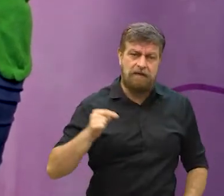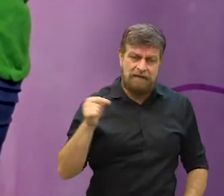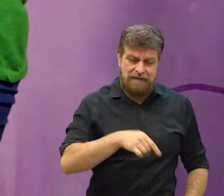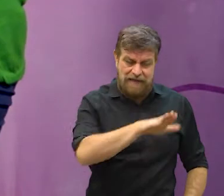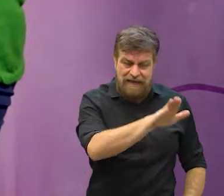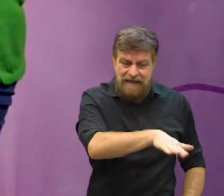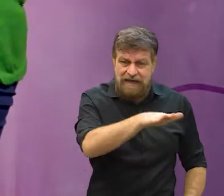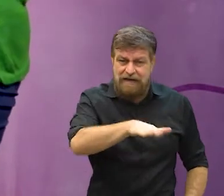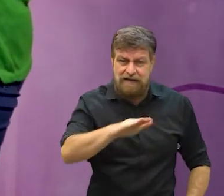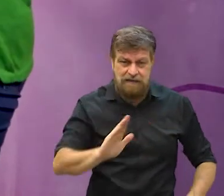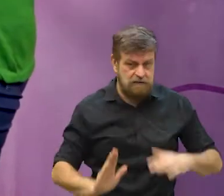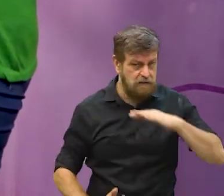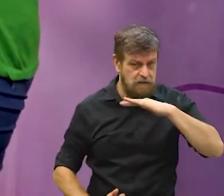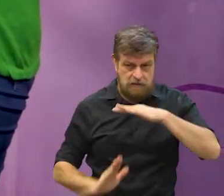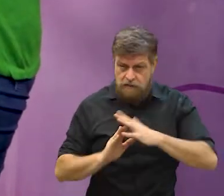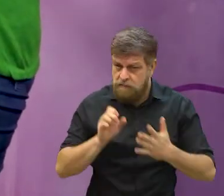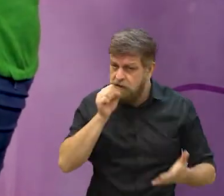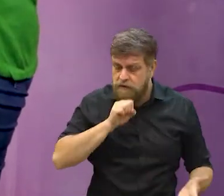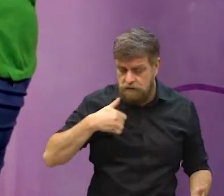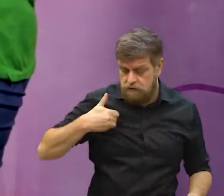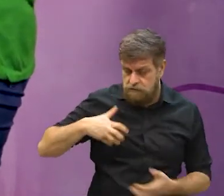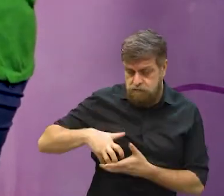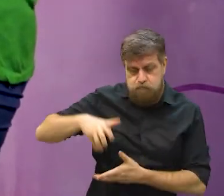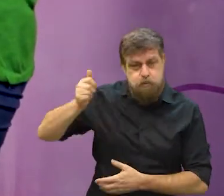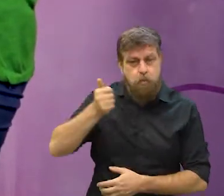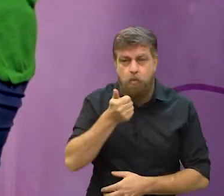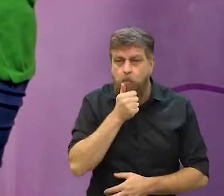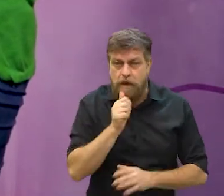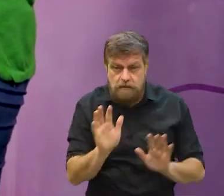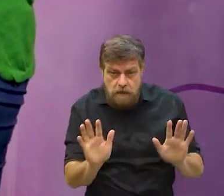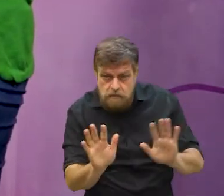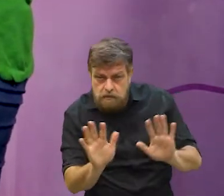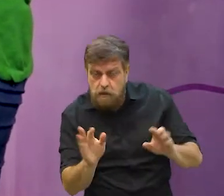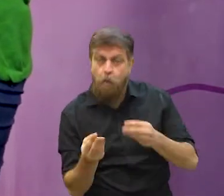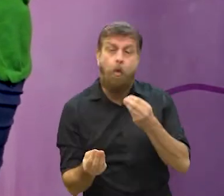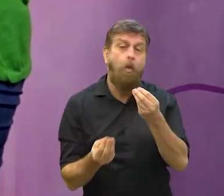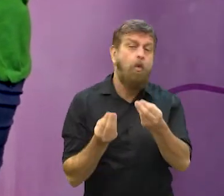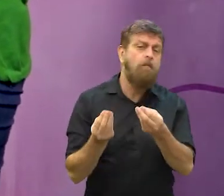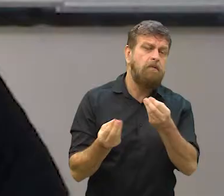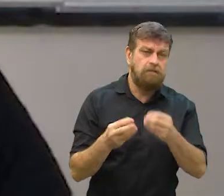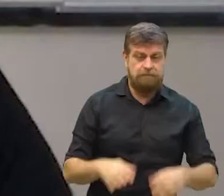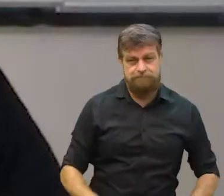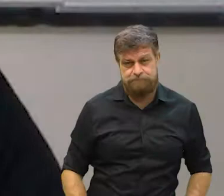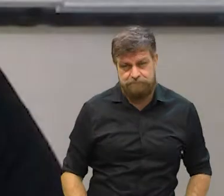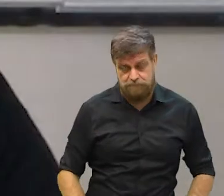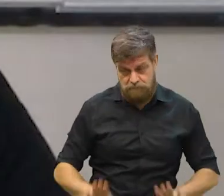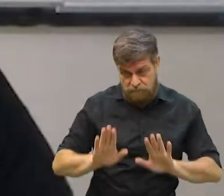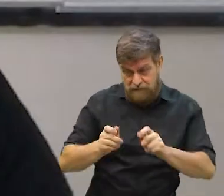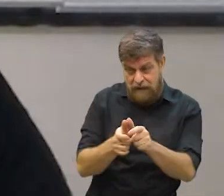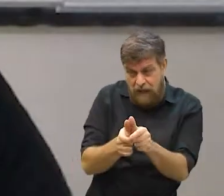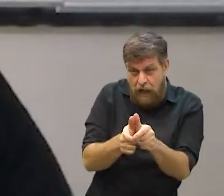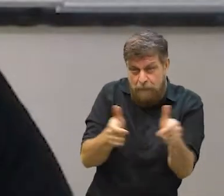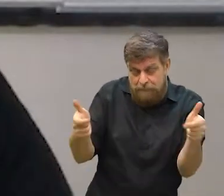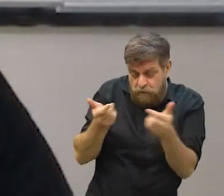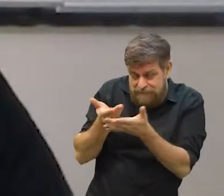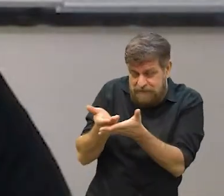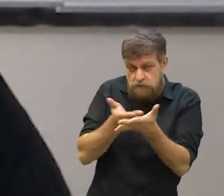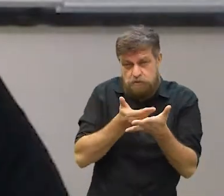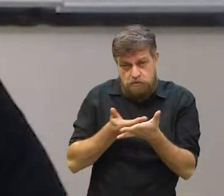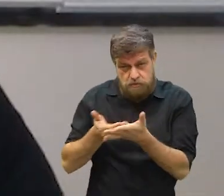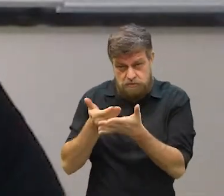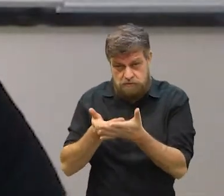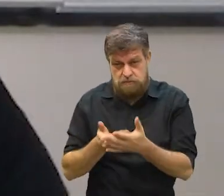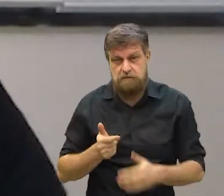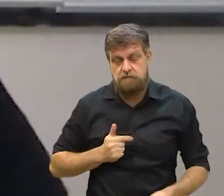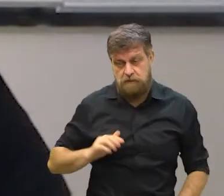as crianças até os idosos ou ainda não, doutora? Como que tá? A maioria dos estudos é